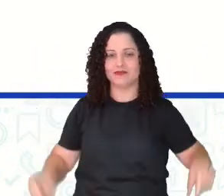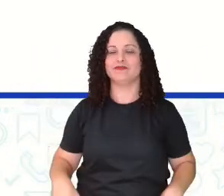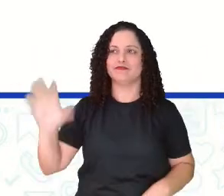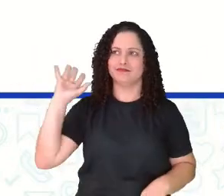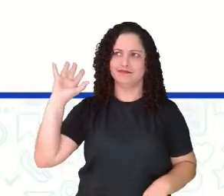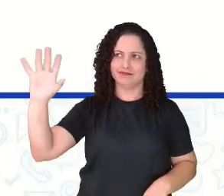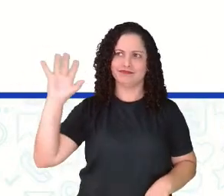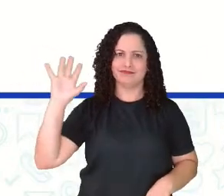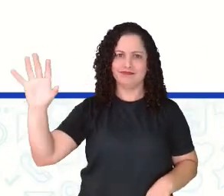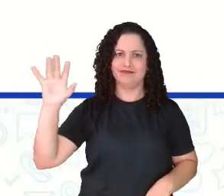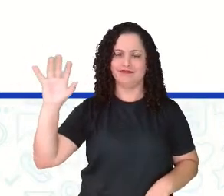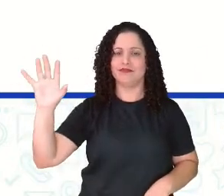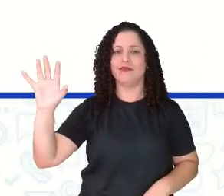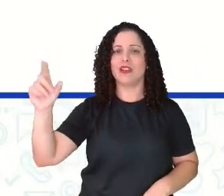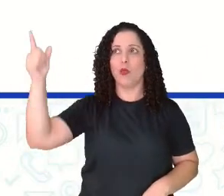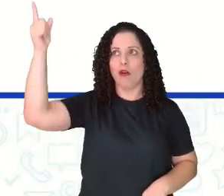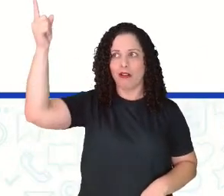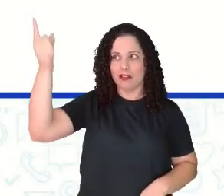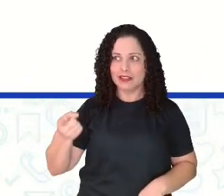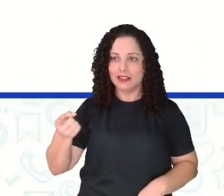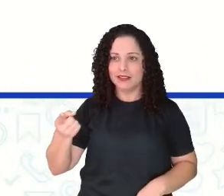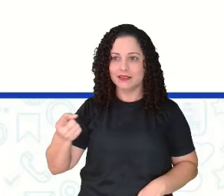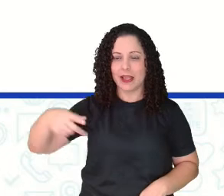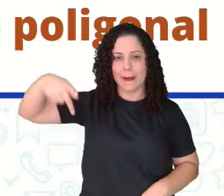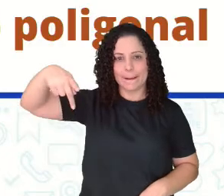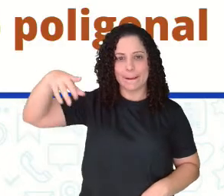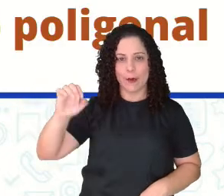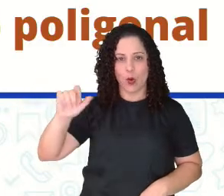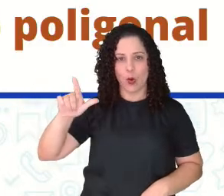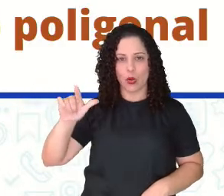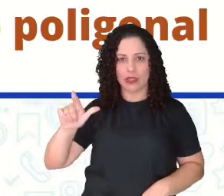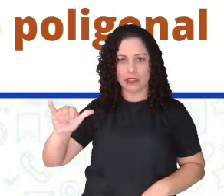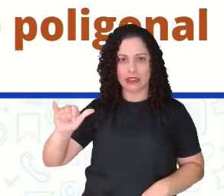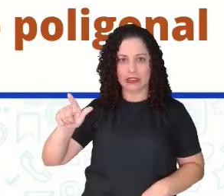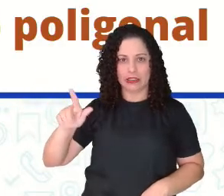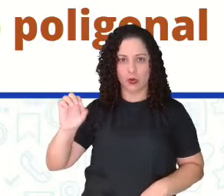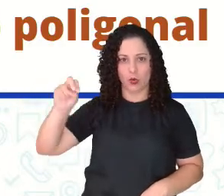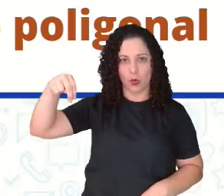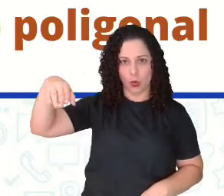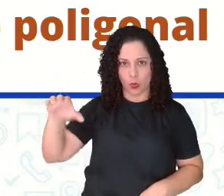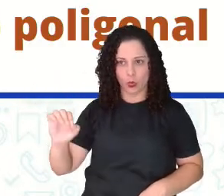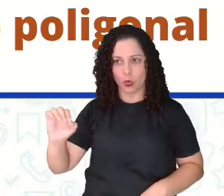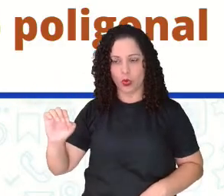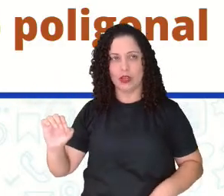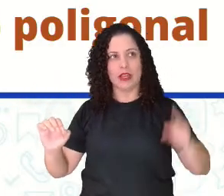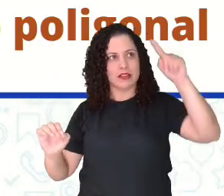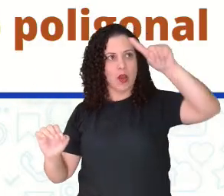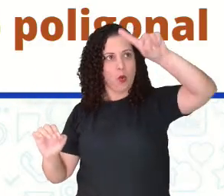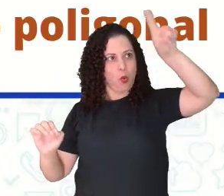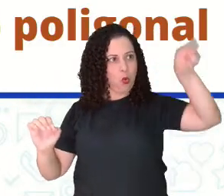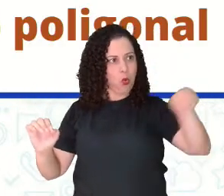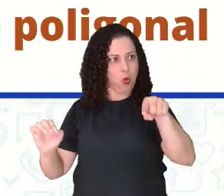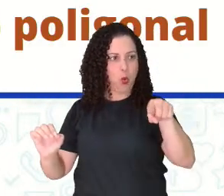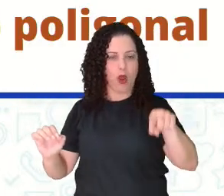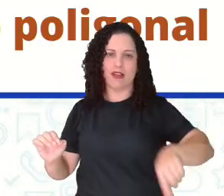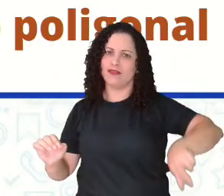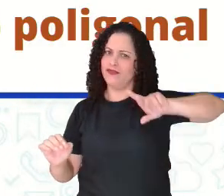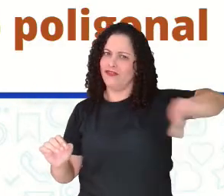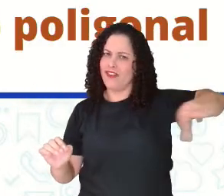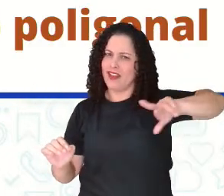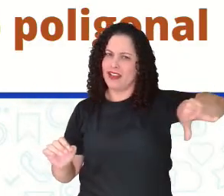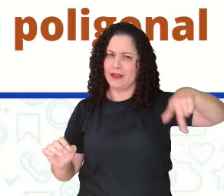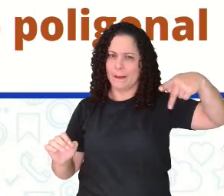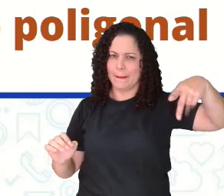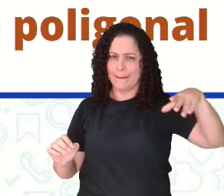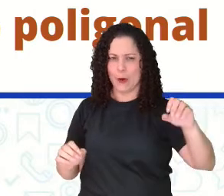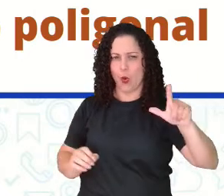Uma a gente chama aí de linha poligonal e a outra a gente chama aí de linha não poligonal, tá? Então, se